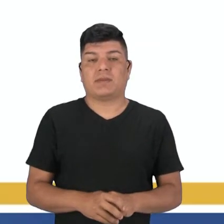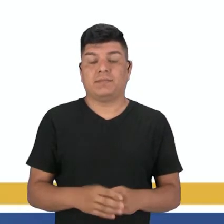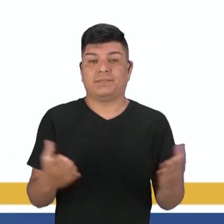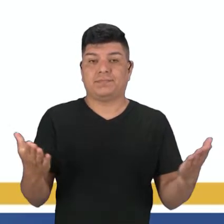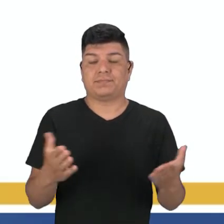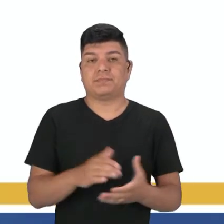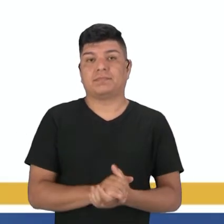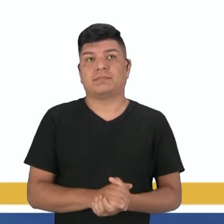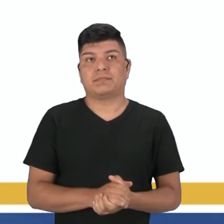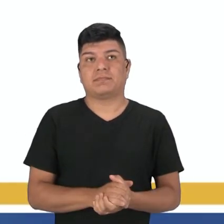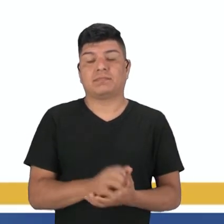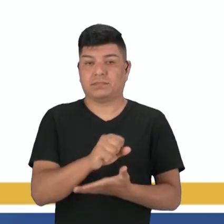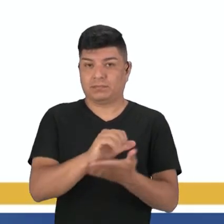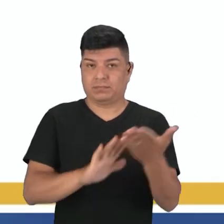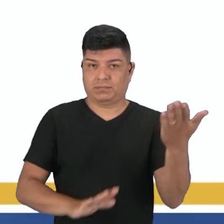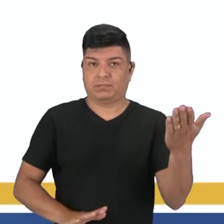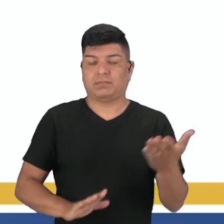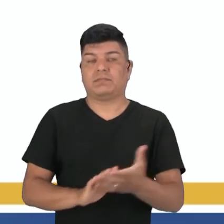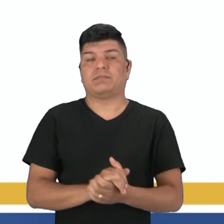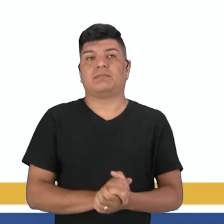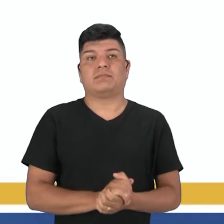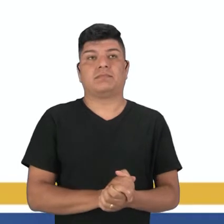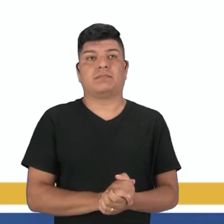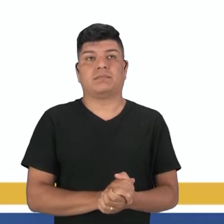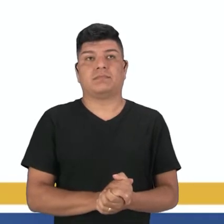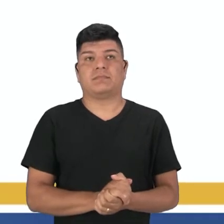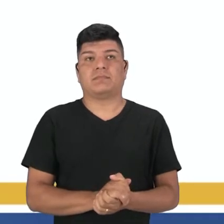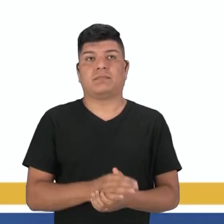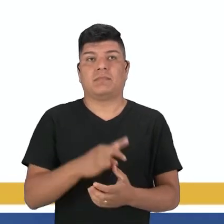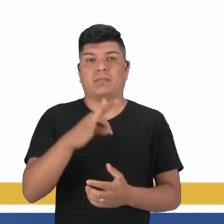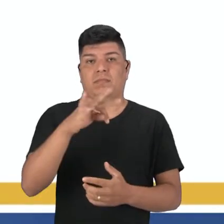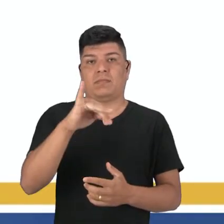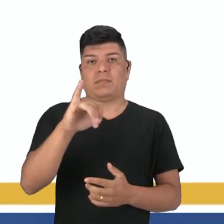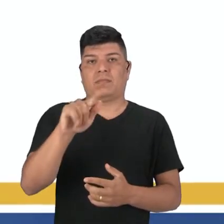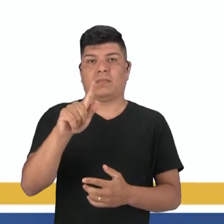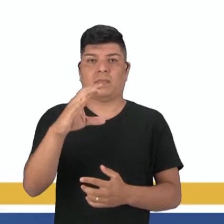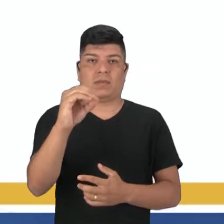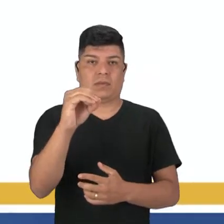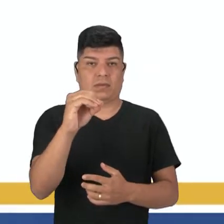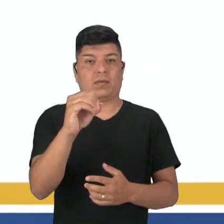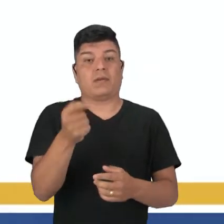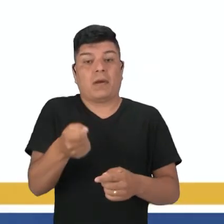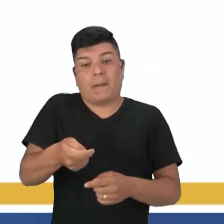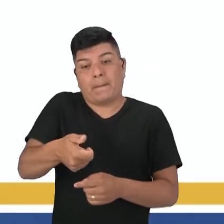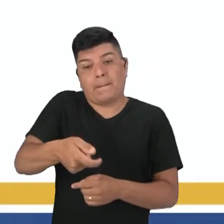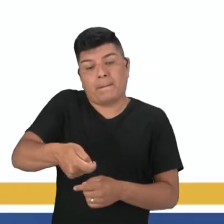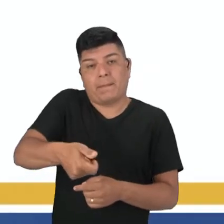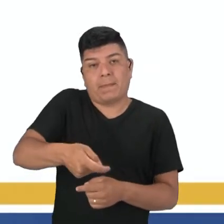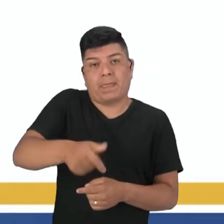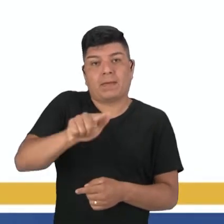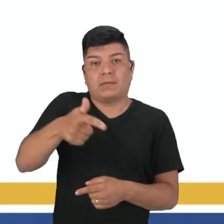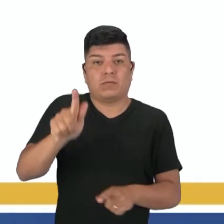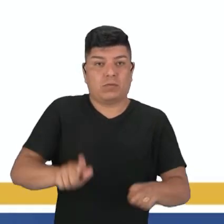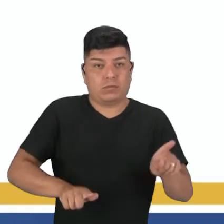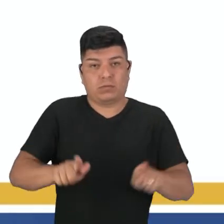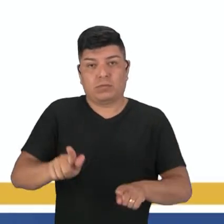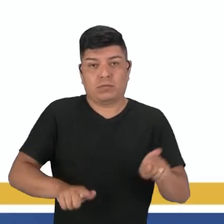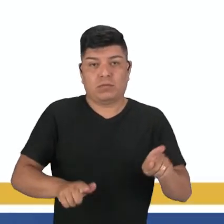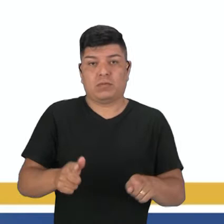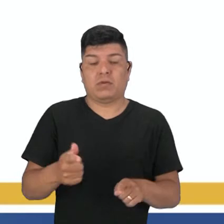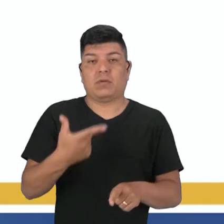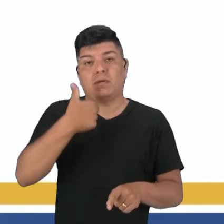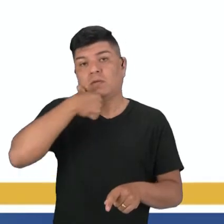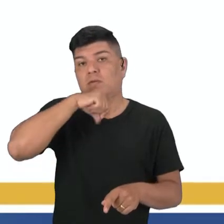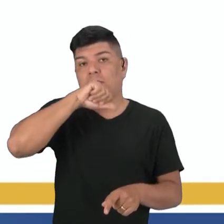Vamos lá. Praticando, né? Tiago gosta de jogar bolinhas de gude com seus 8 primos. Seu pai lhe deu dinheiro